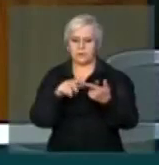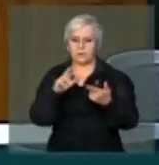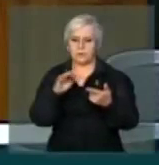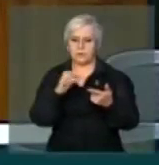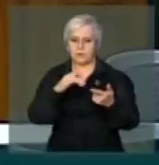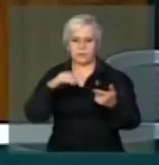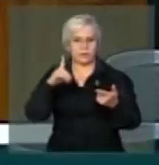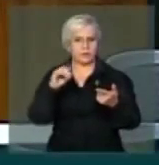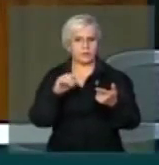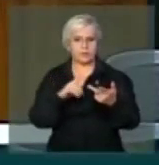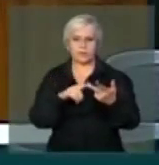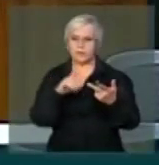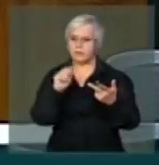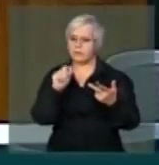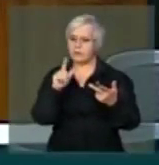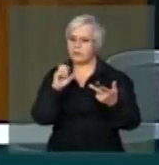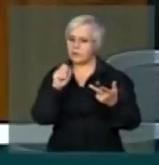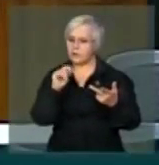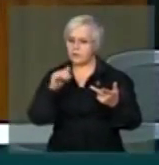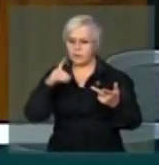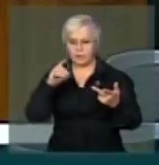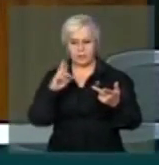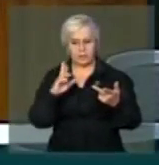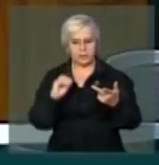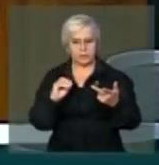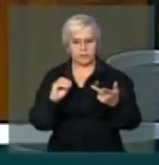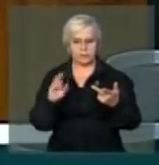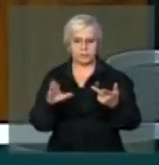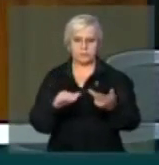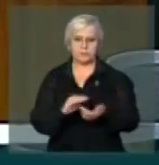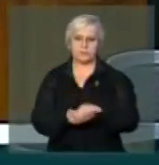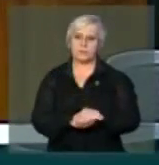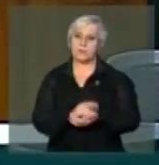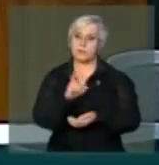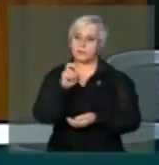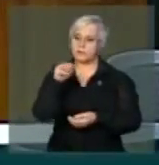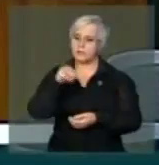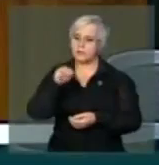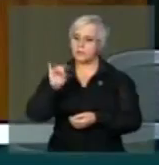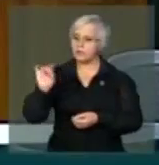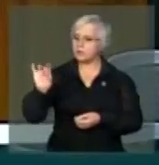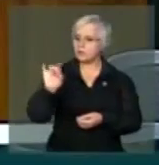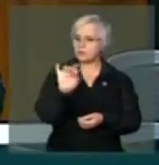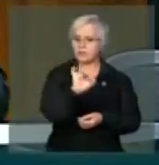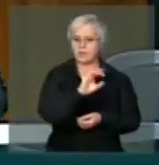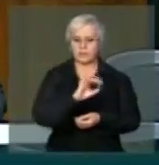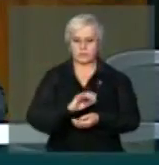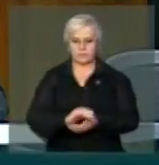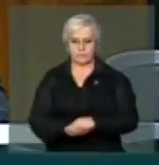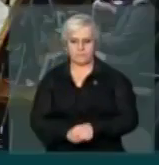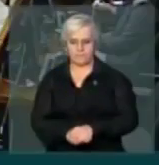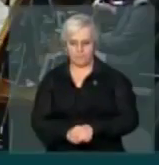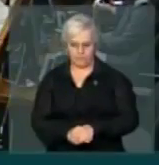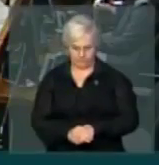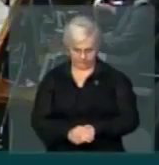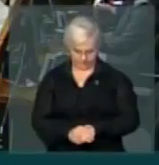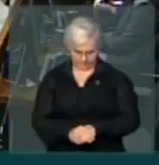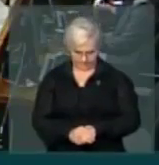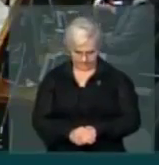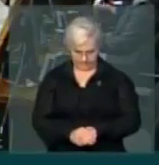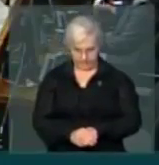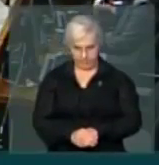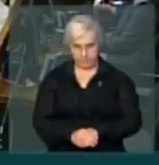Alô, 5 minutos para cada um, prorrogáveis por um, para todos.